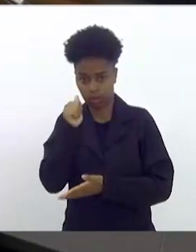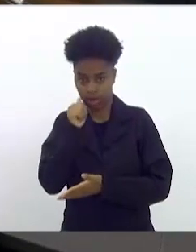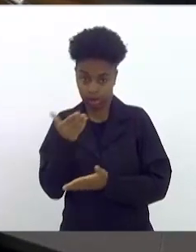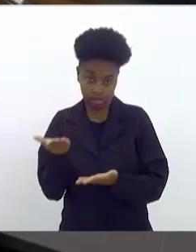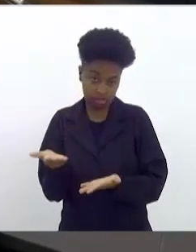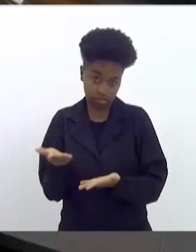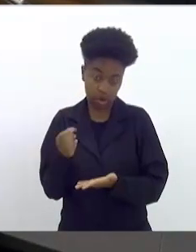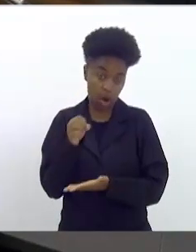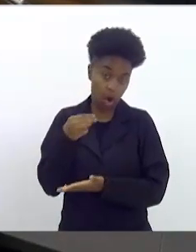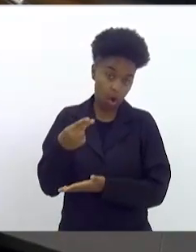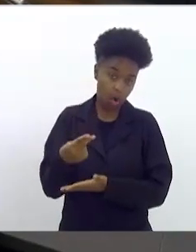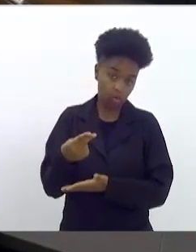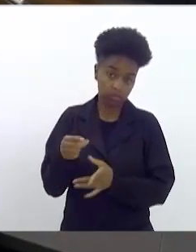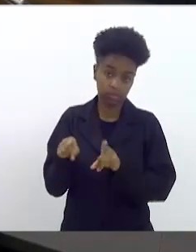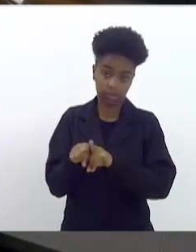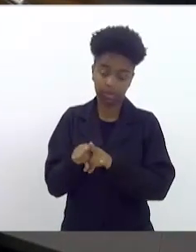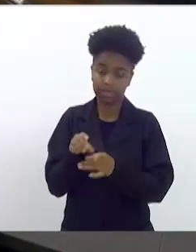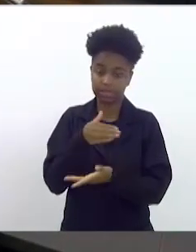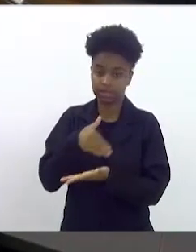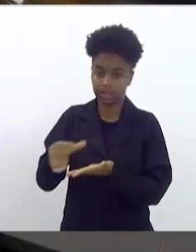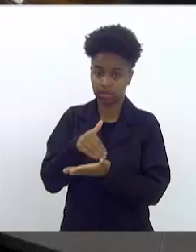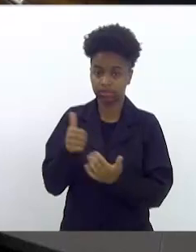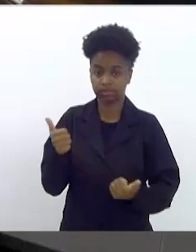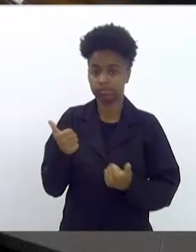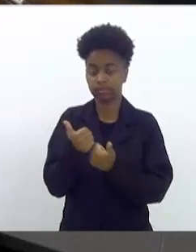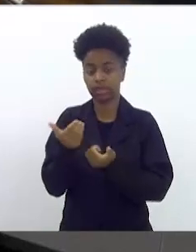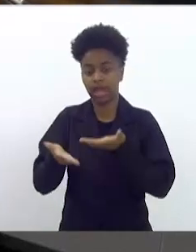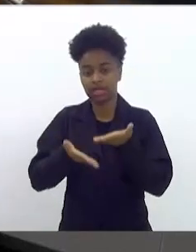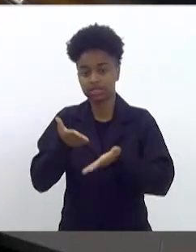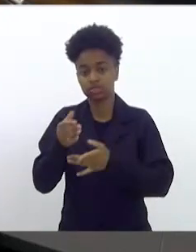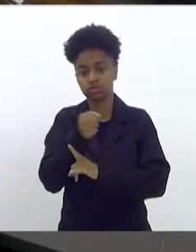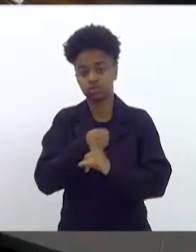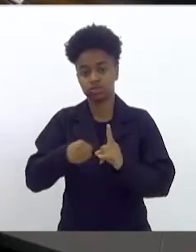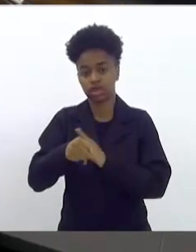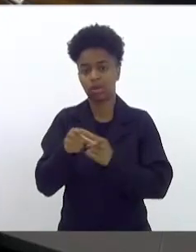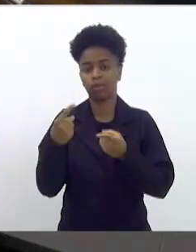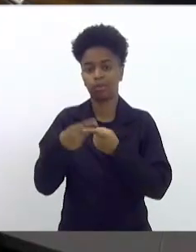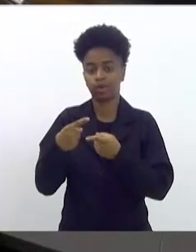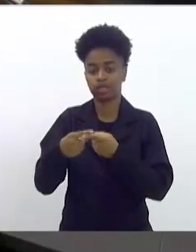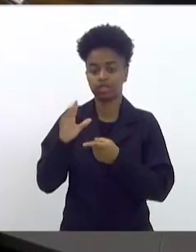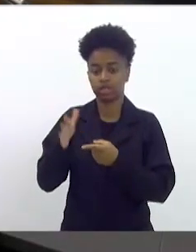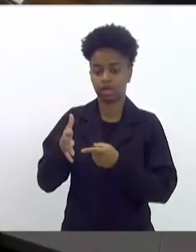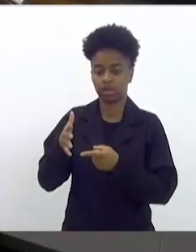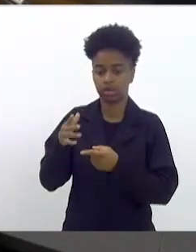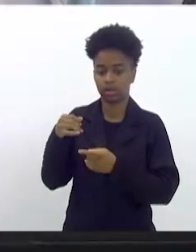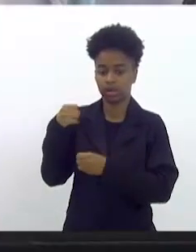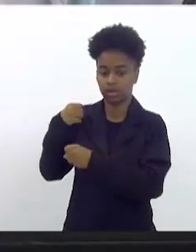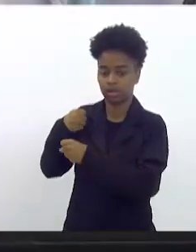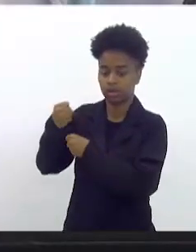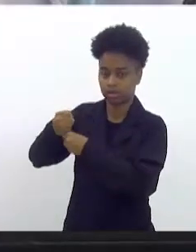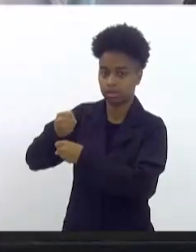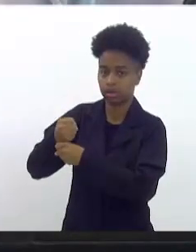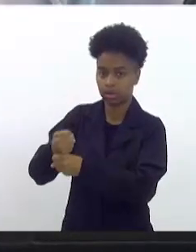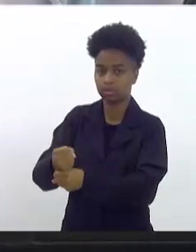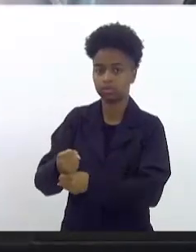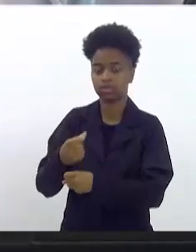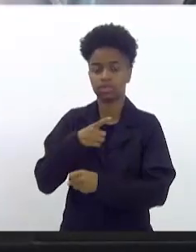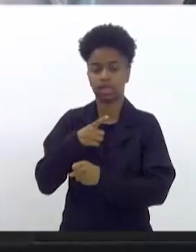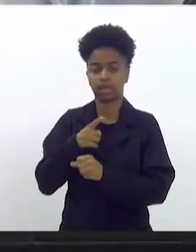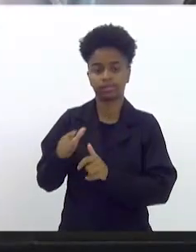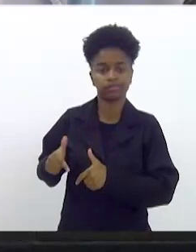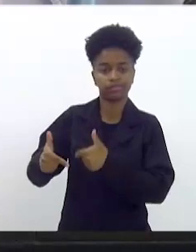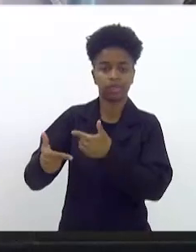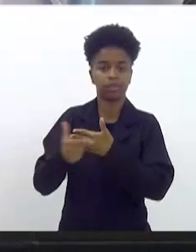né? Ou com a própria Secretaria da Assistência Social, que durante muito tempo exerceu um papel importante nesse tema. Então, a gente